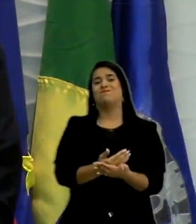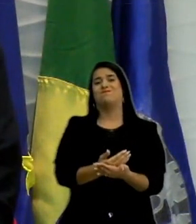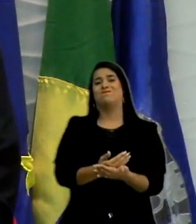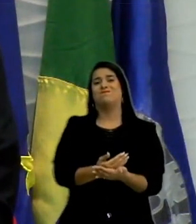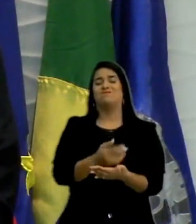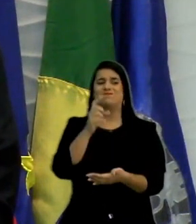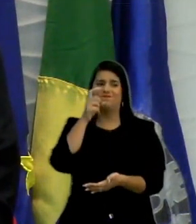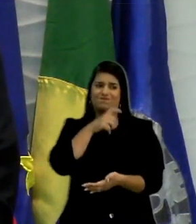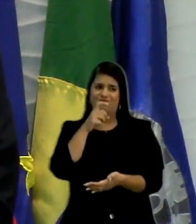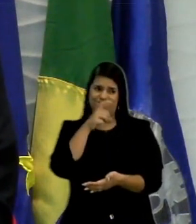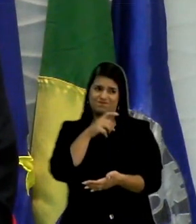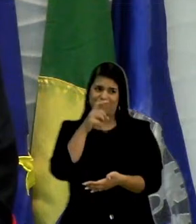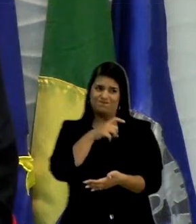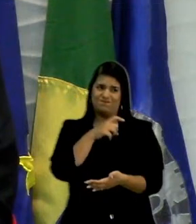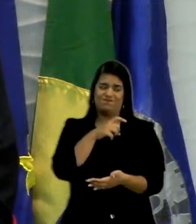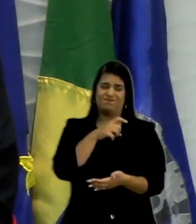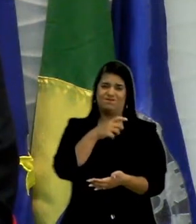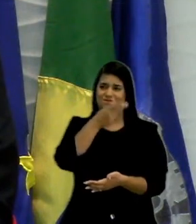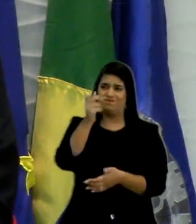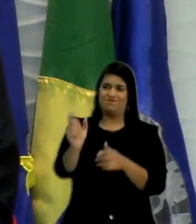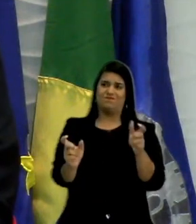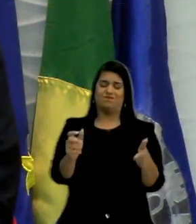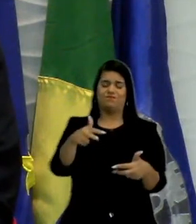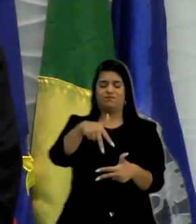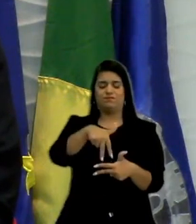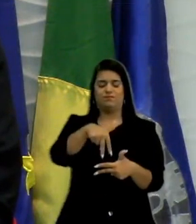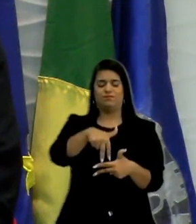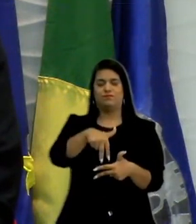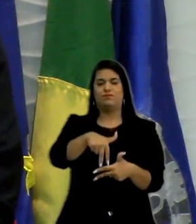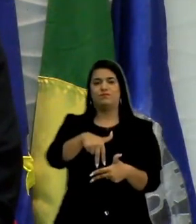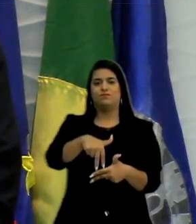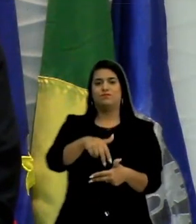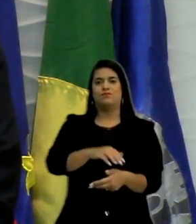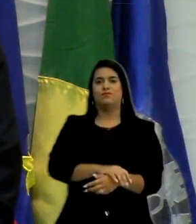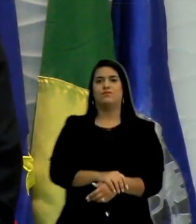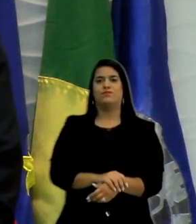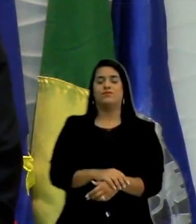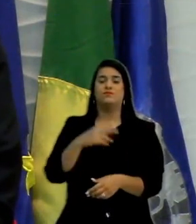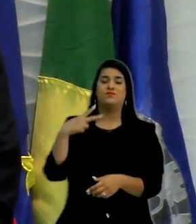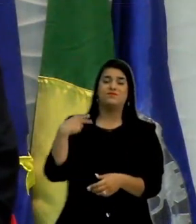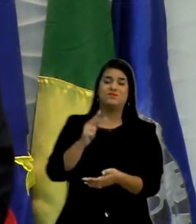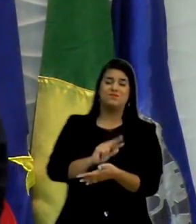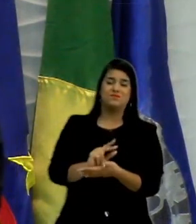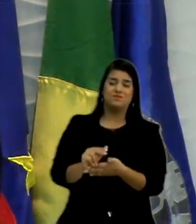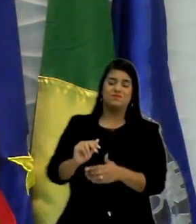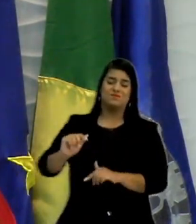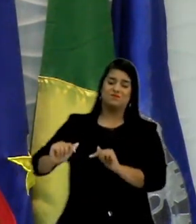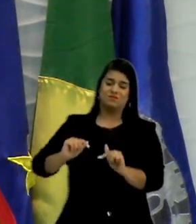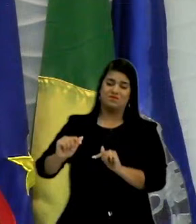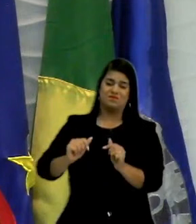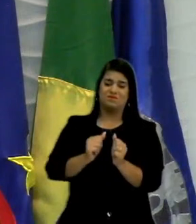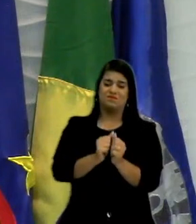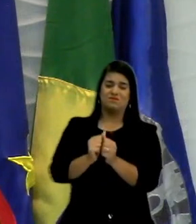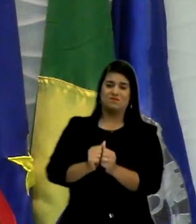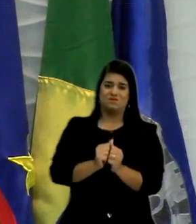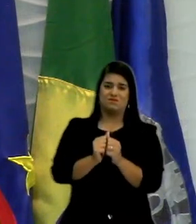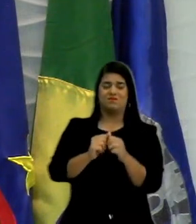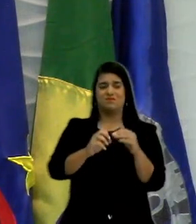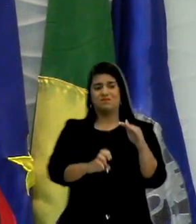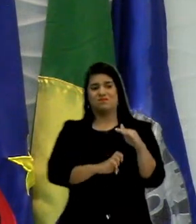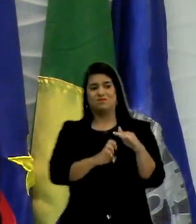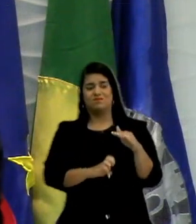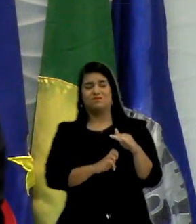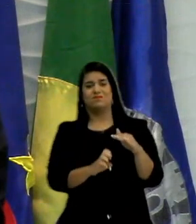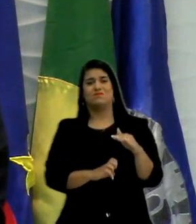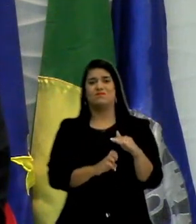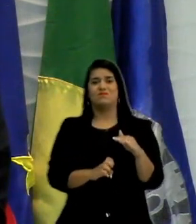de verdade de algumas pessoas aqui nessa tribuna. Vereadores que trabalharam tanto junto com esse empresário,